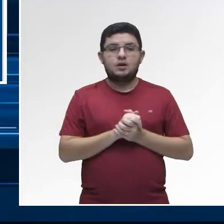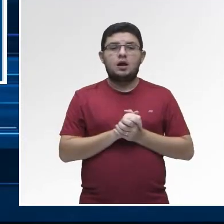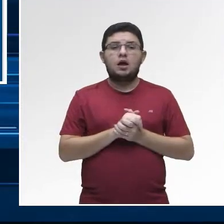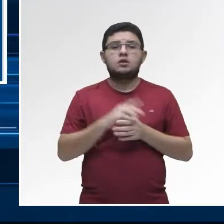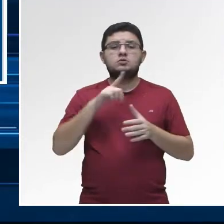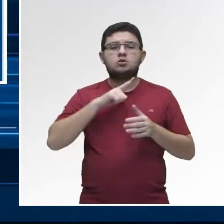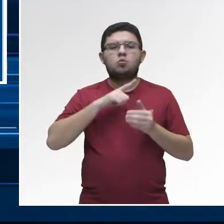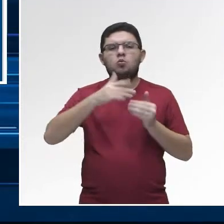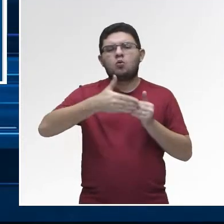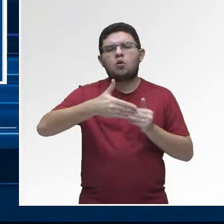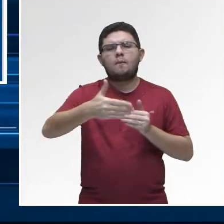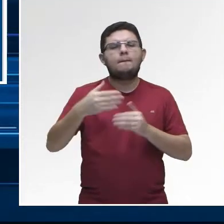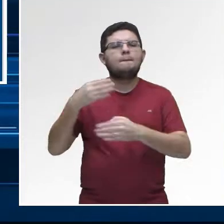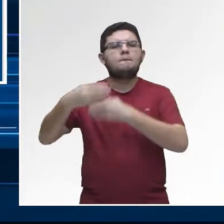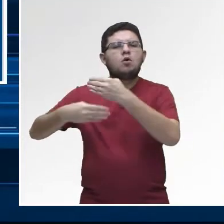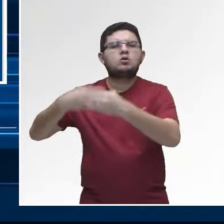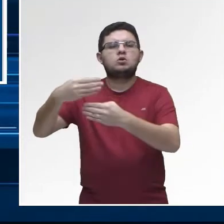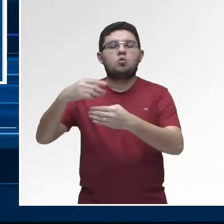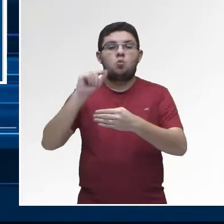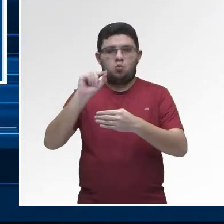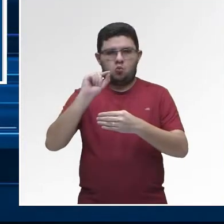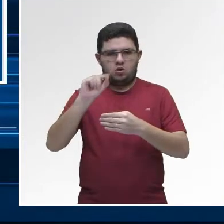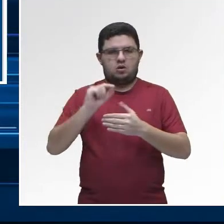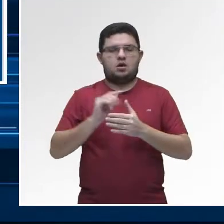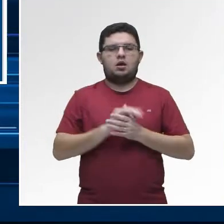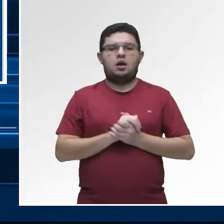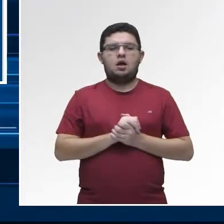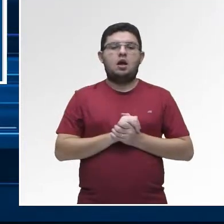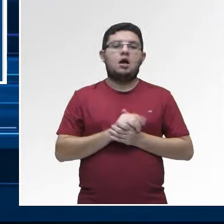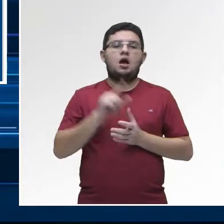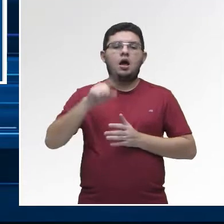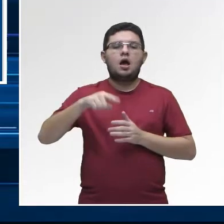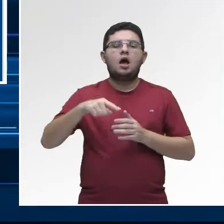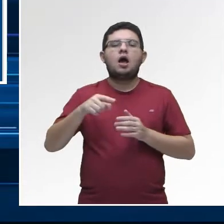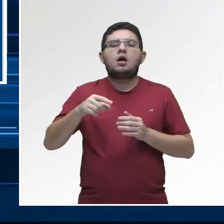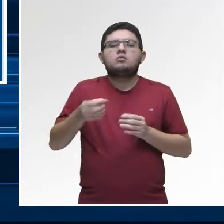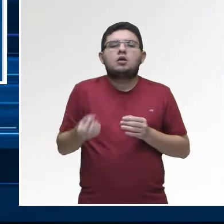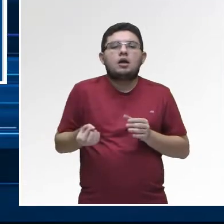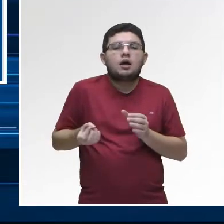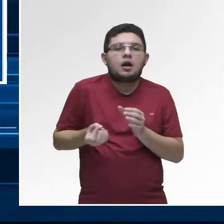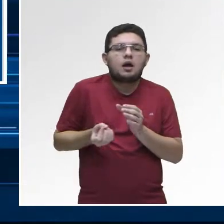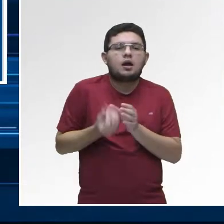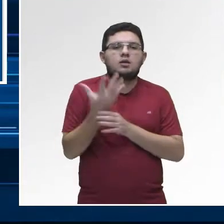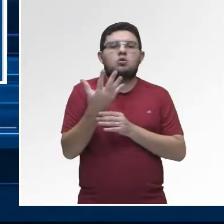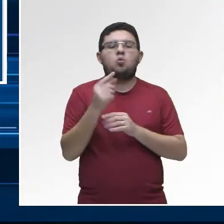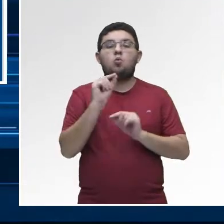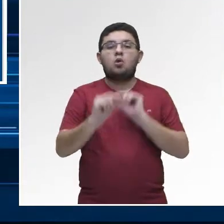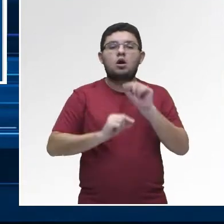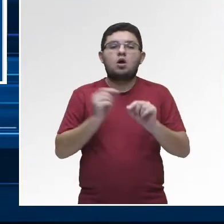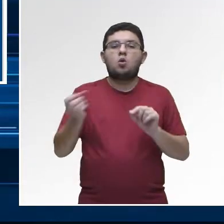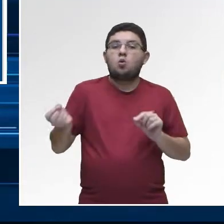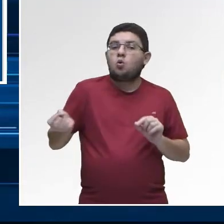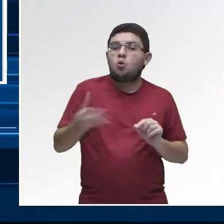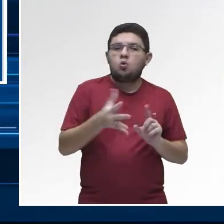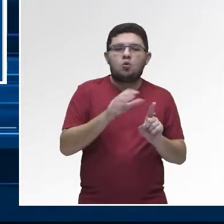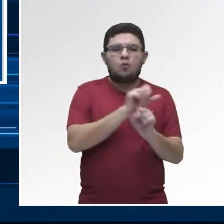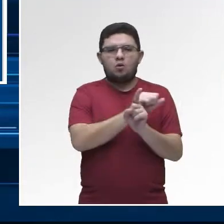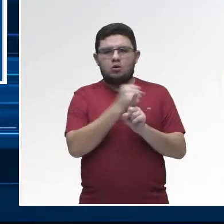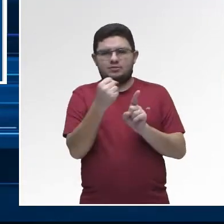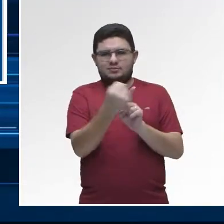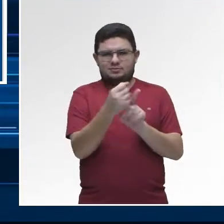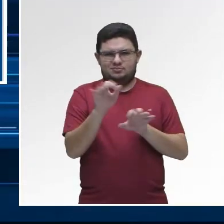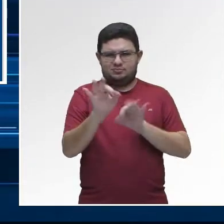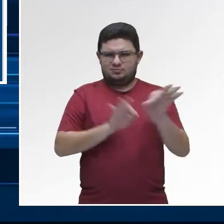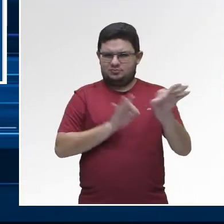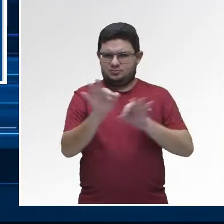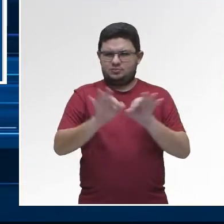processo de forjamento, aí, de fazimento de uma nova sociedade, de uma nova organização social, que